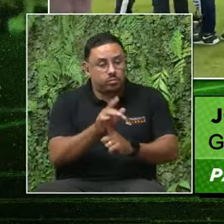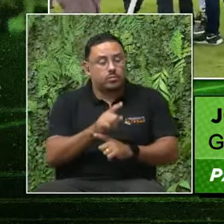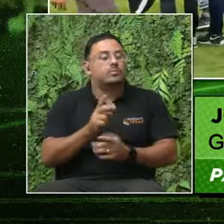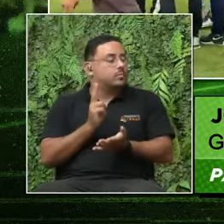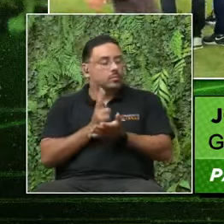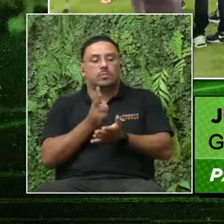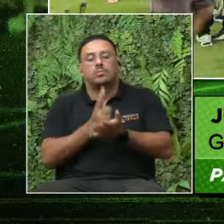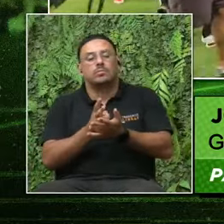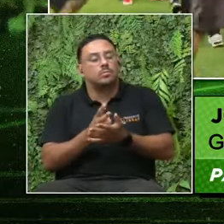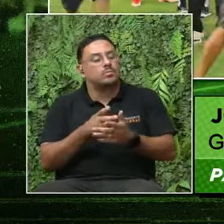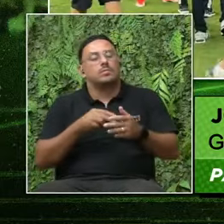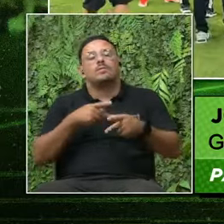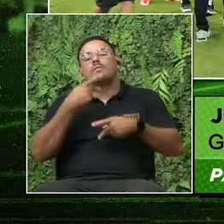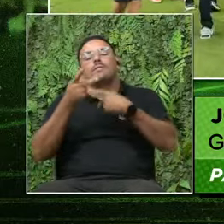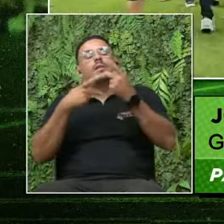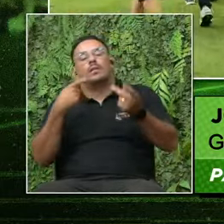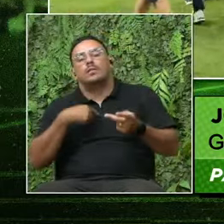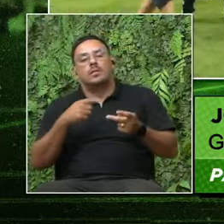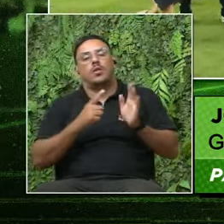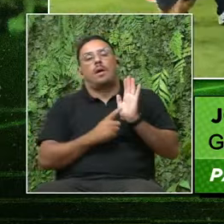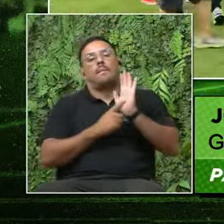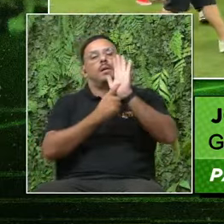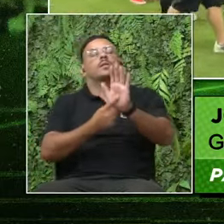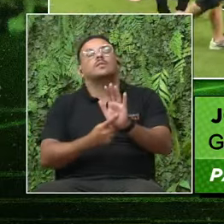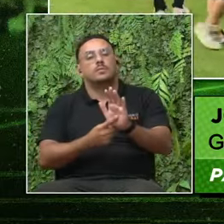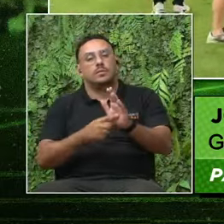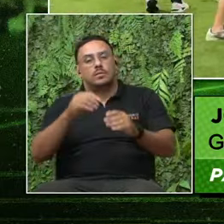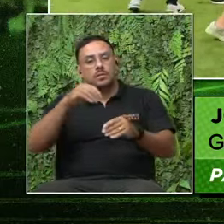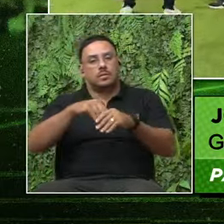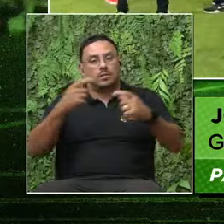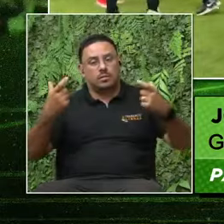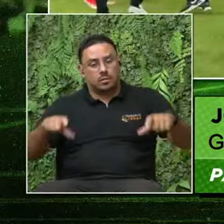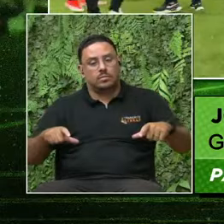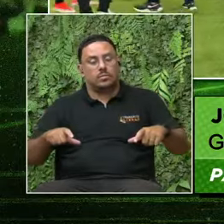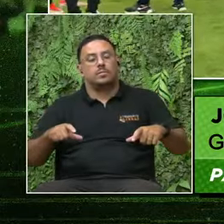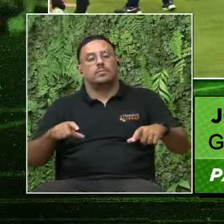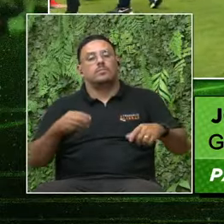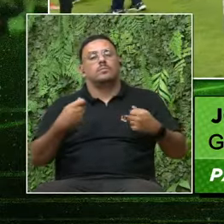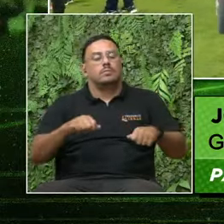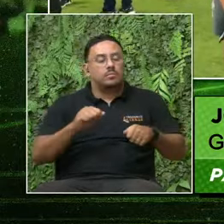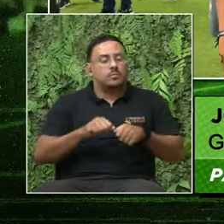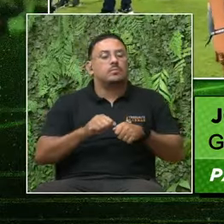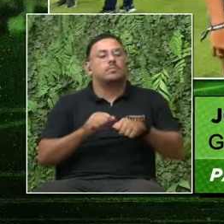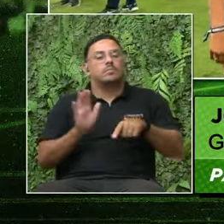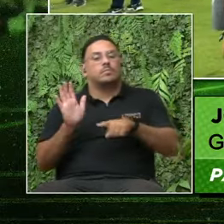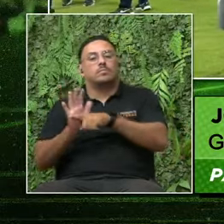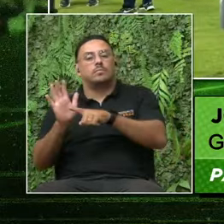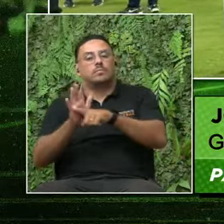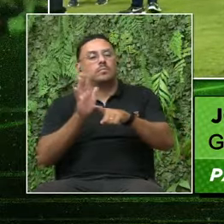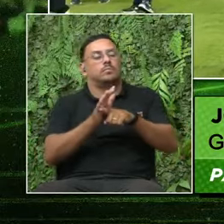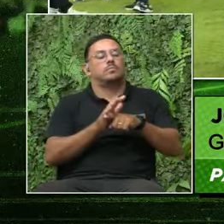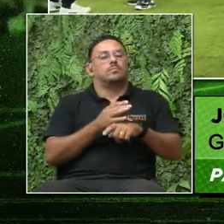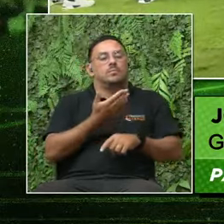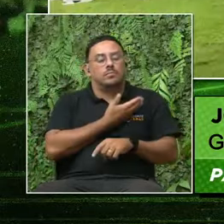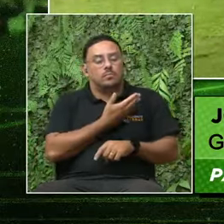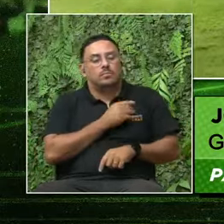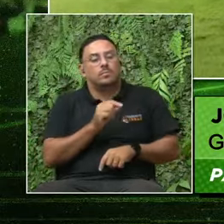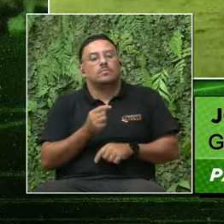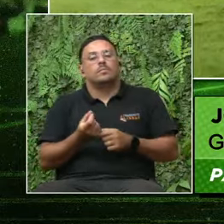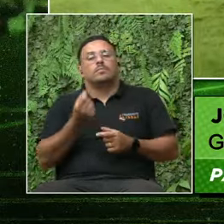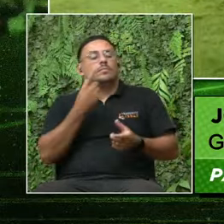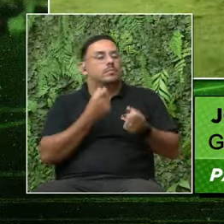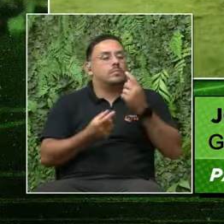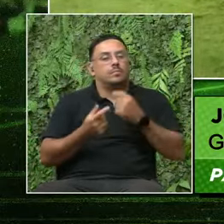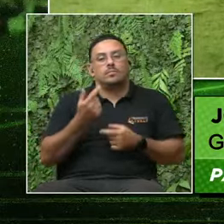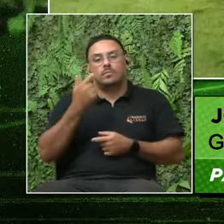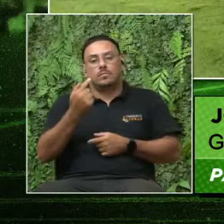continue me chamando assim eu eu continuo me aparecendo assim dentro de campo que eu quero não fora de Campo mas dentro de campo fazendo go ajudando meus companheiros pipoqueiro que em sete